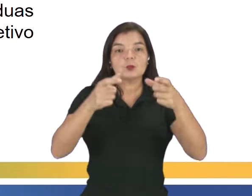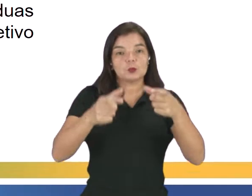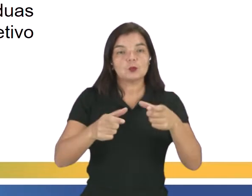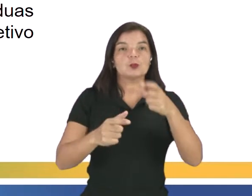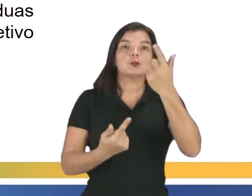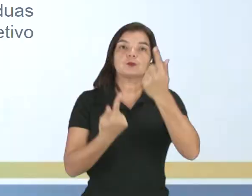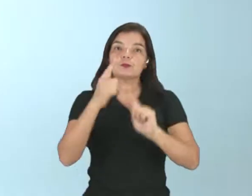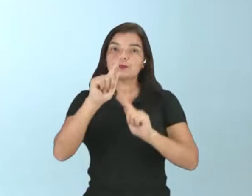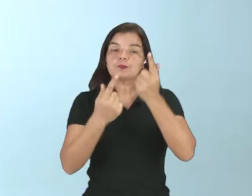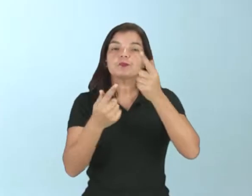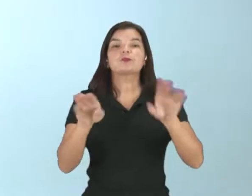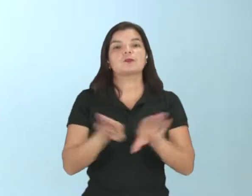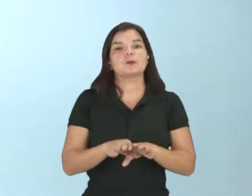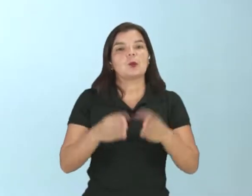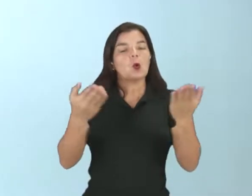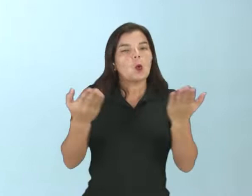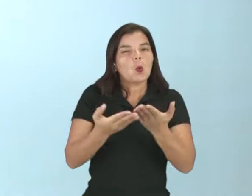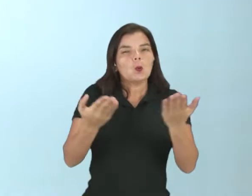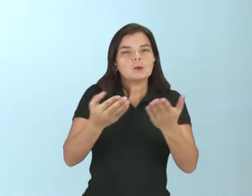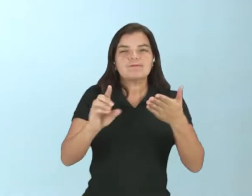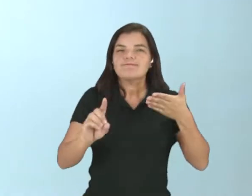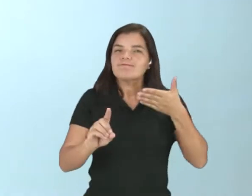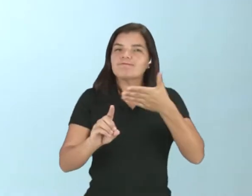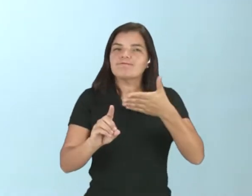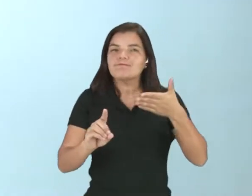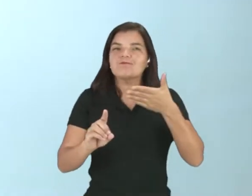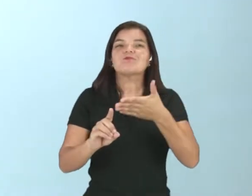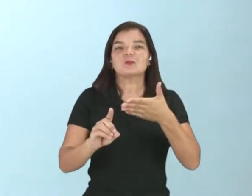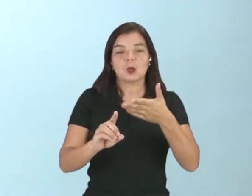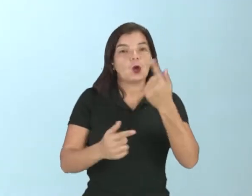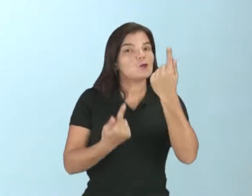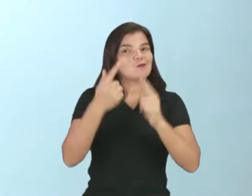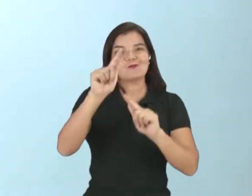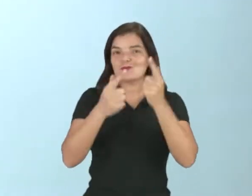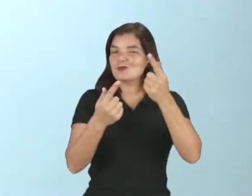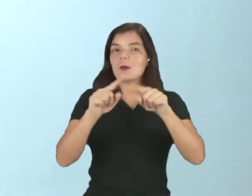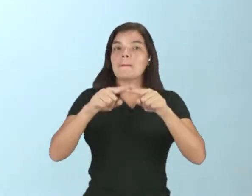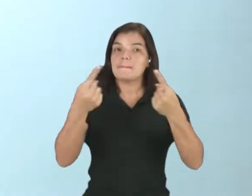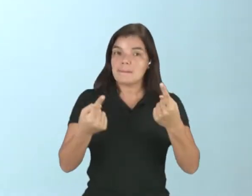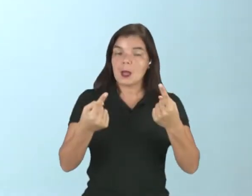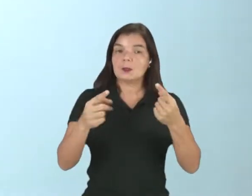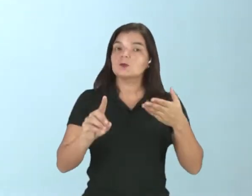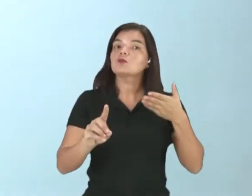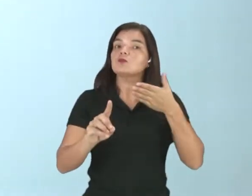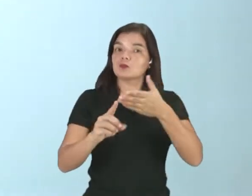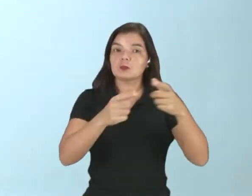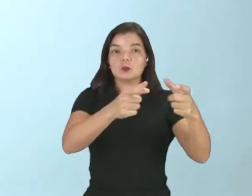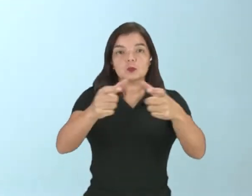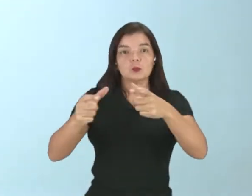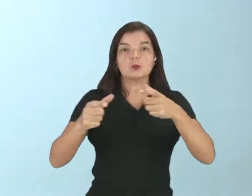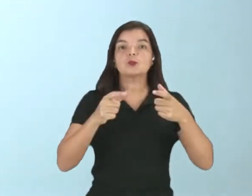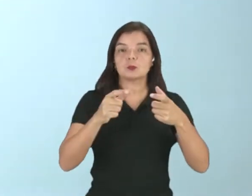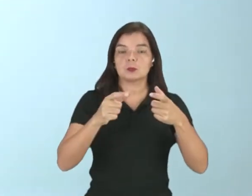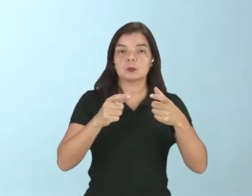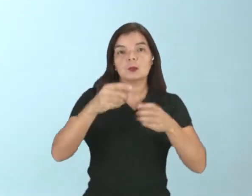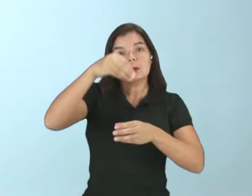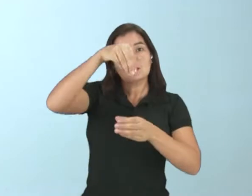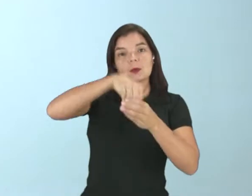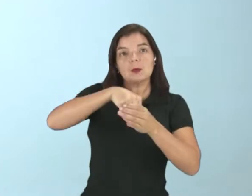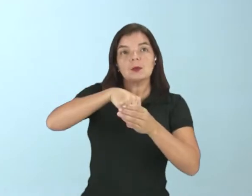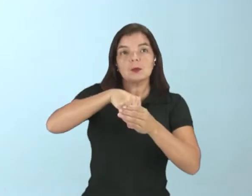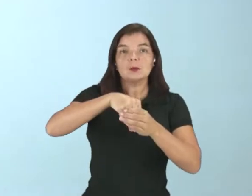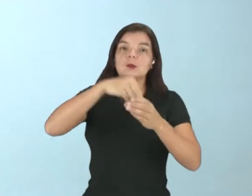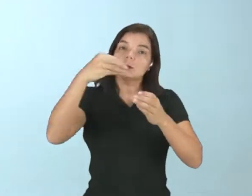gestual. Hoje nós não vamos nos ater ao espaço gestual, nós vamos nos ater ao espaço interno,